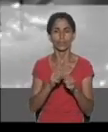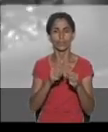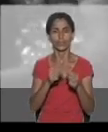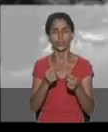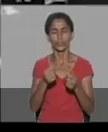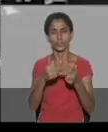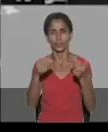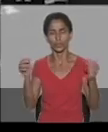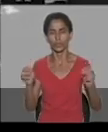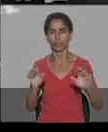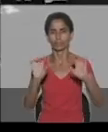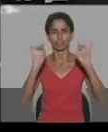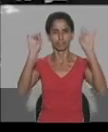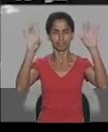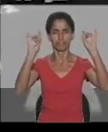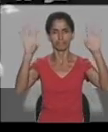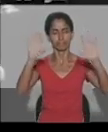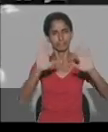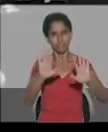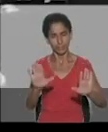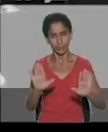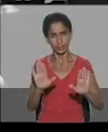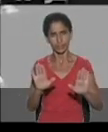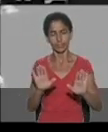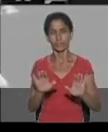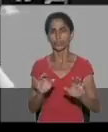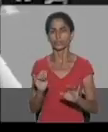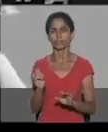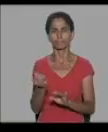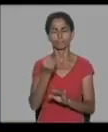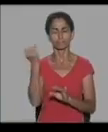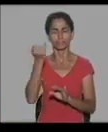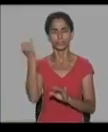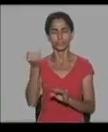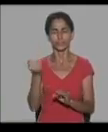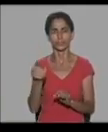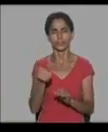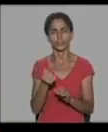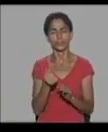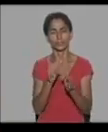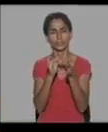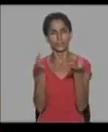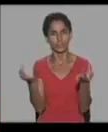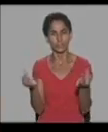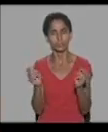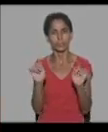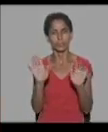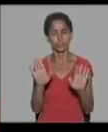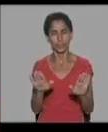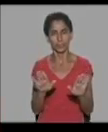uma coisa espetacular, mas fundamentalmente